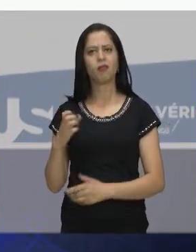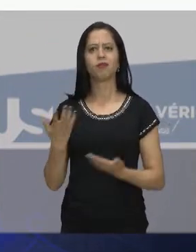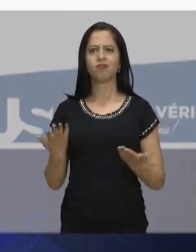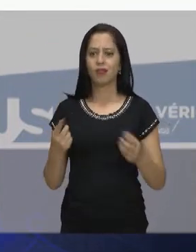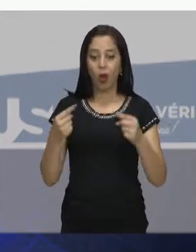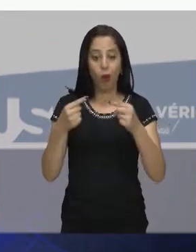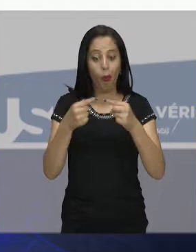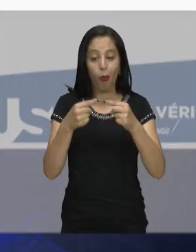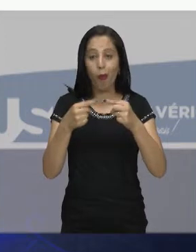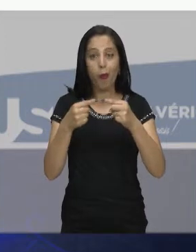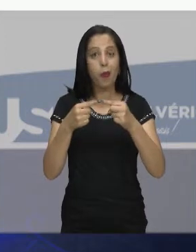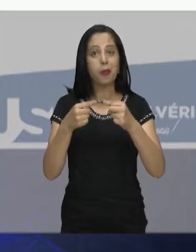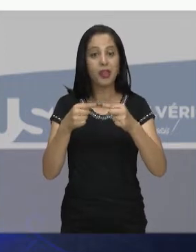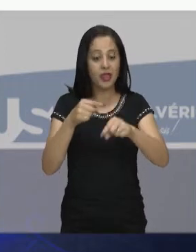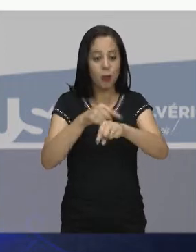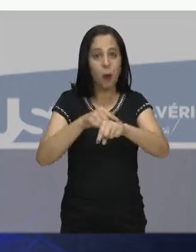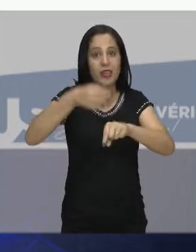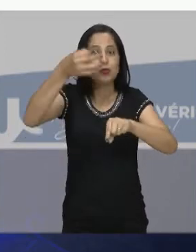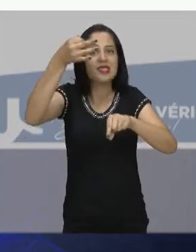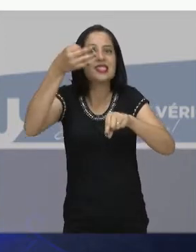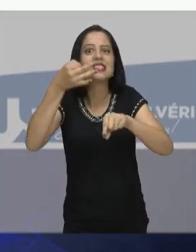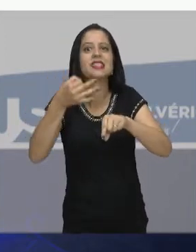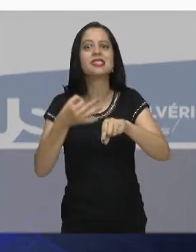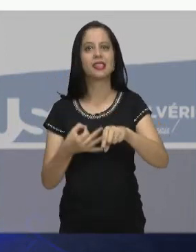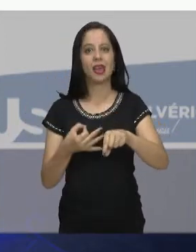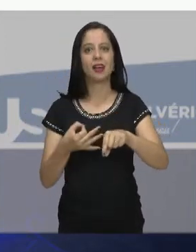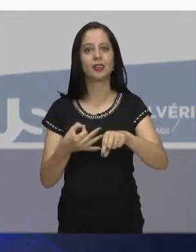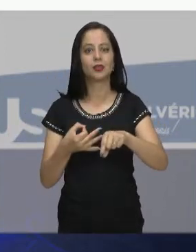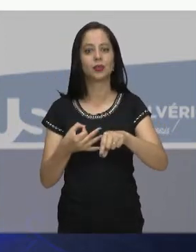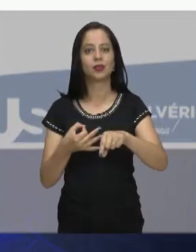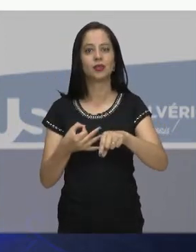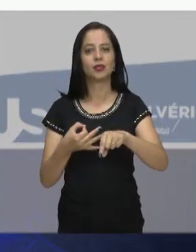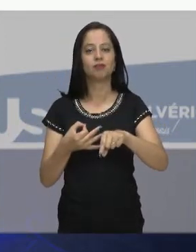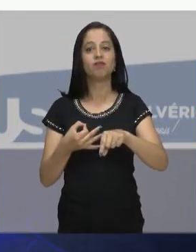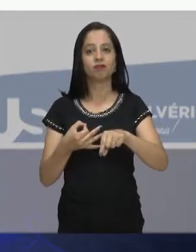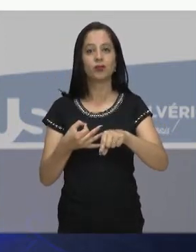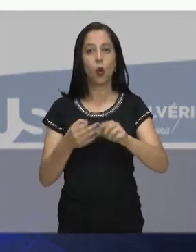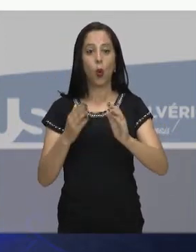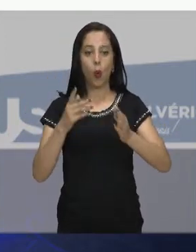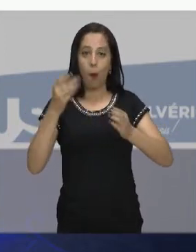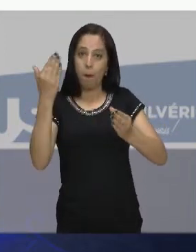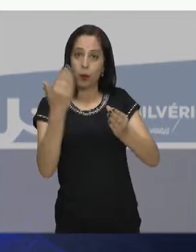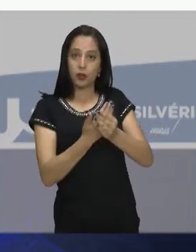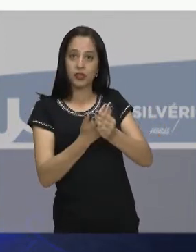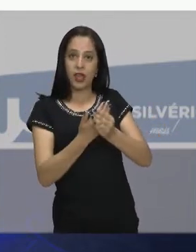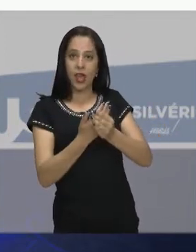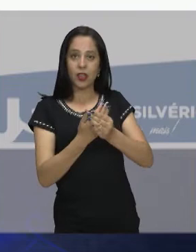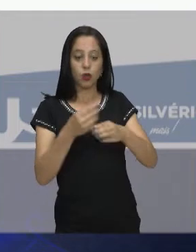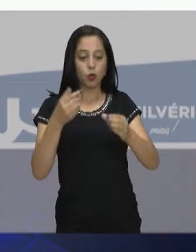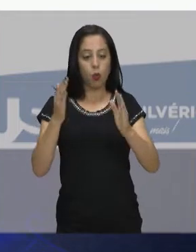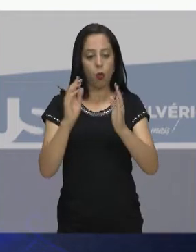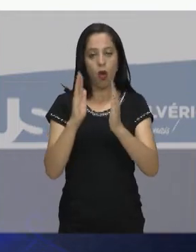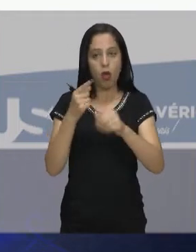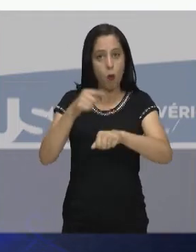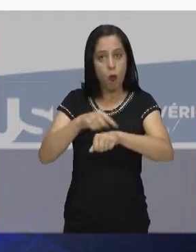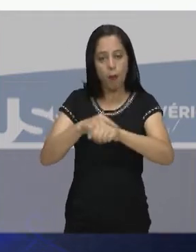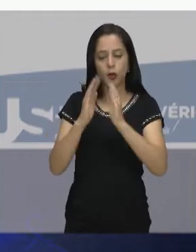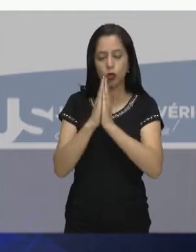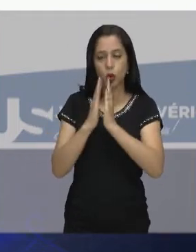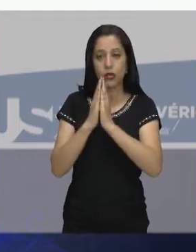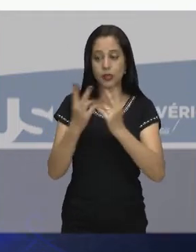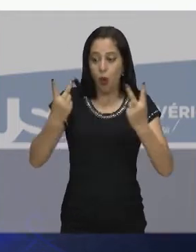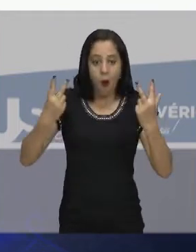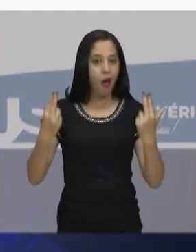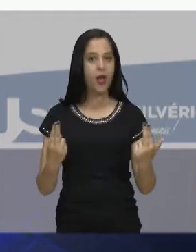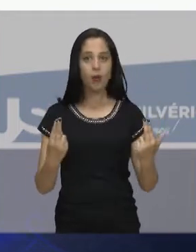no momento de pautar o processo, e agora o momento de